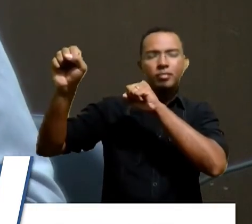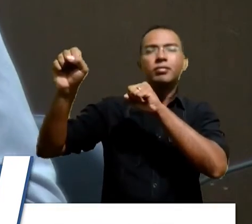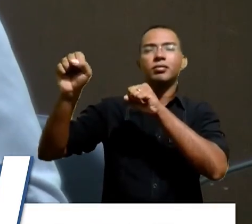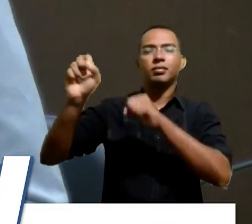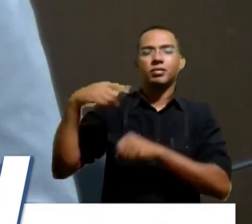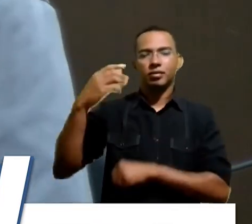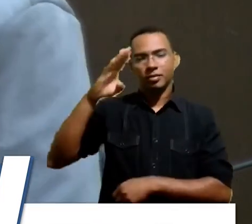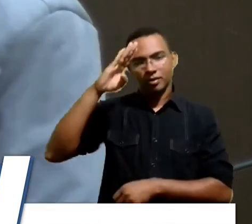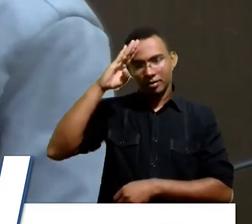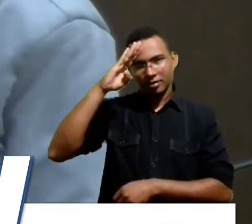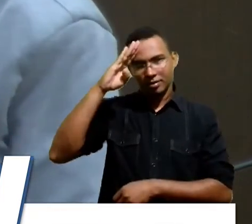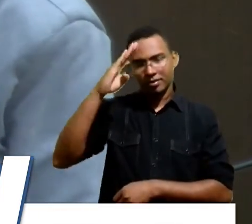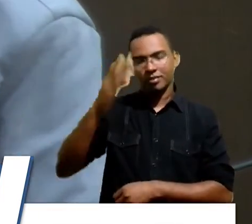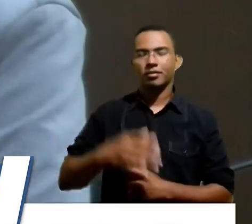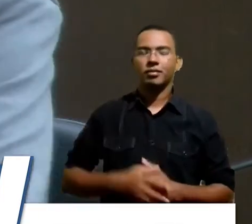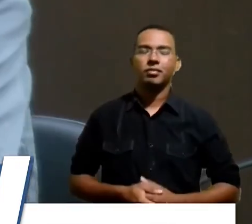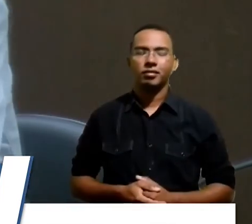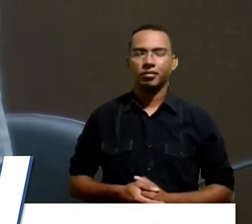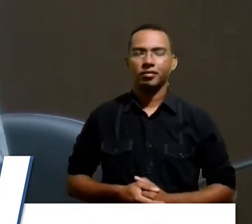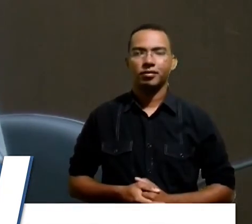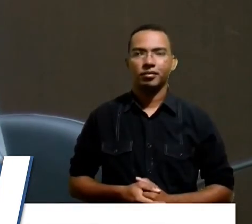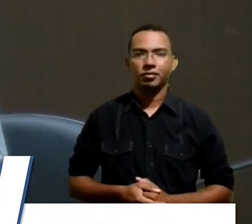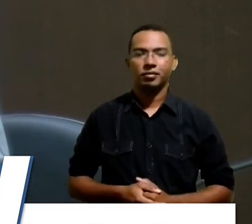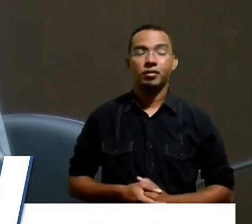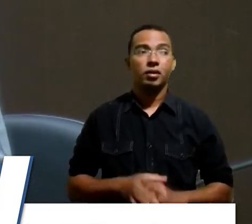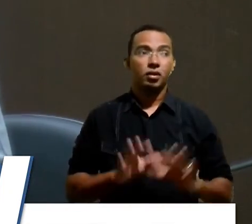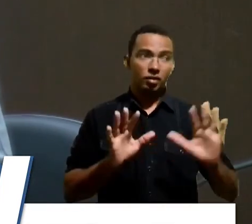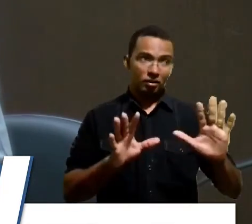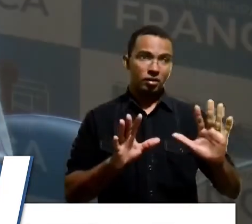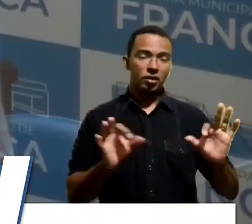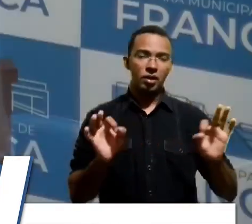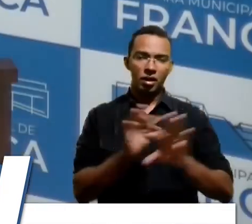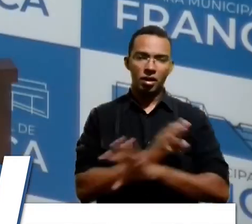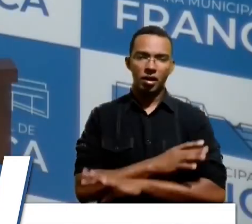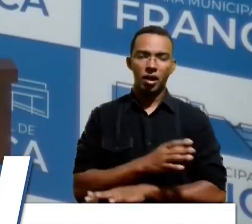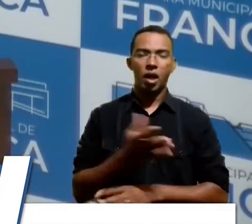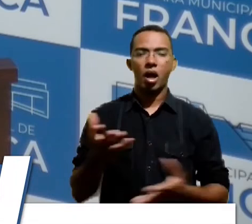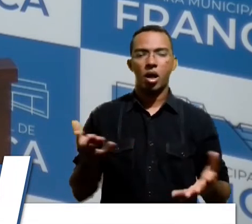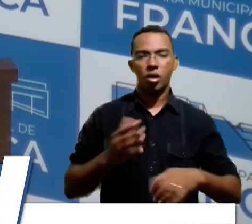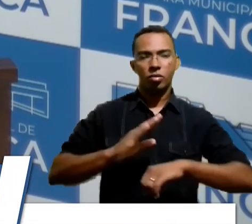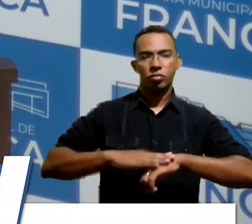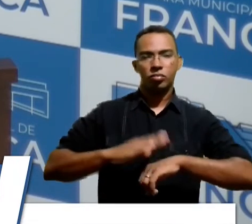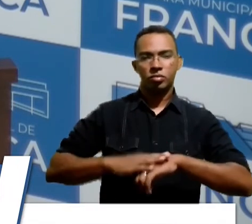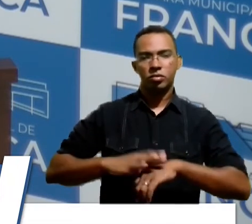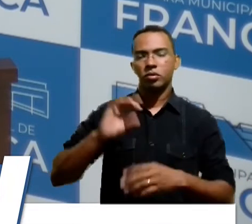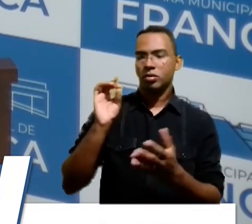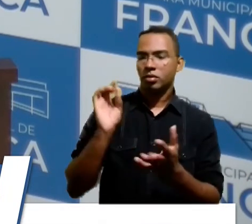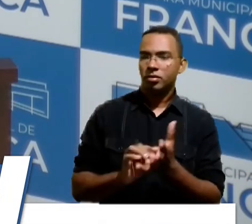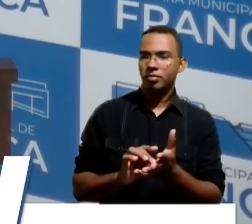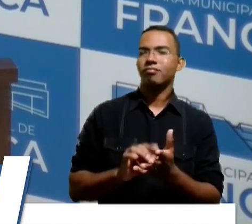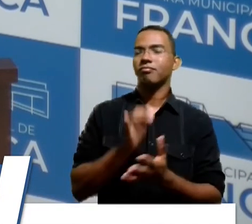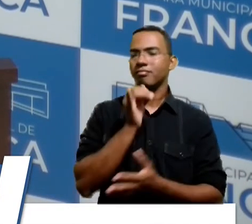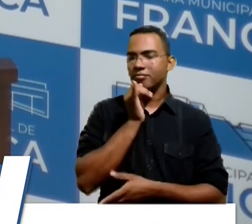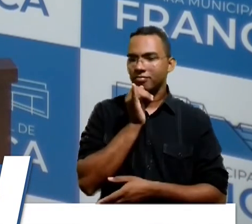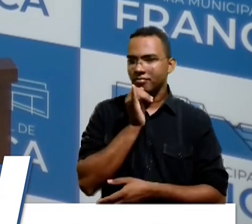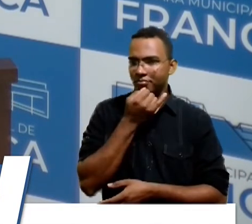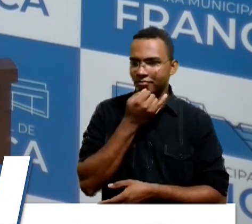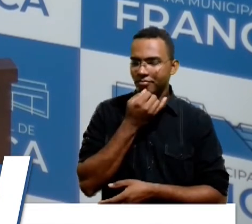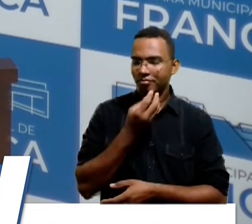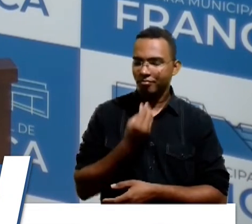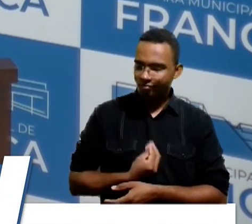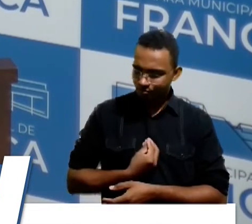capitão. É, gente, eu encerro aqui minha palavra, que é realmente triste. Triste